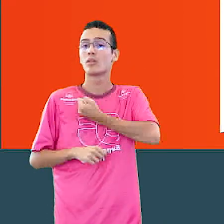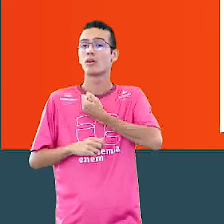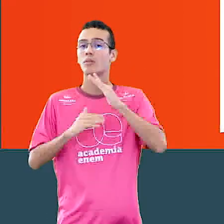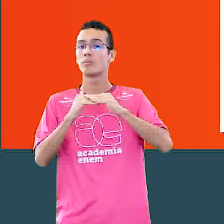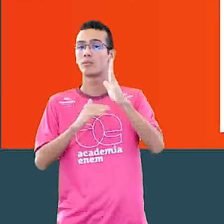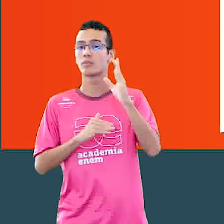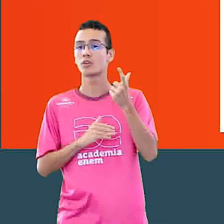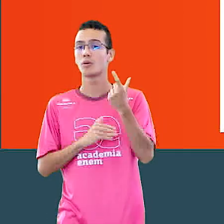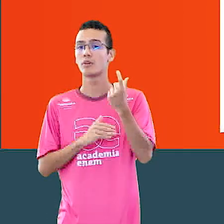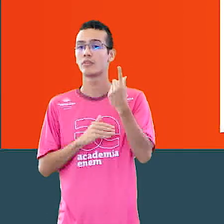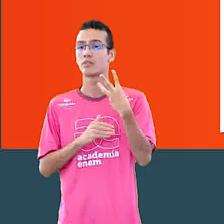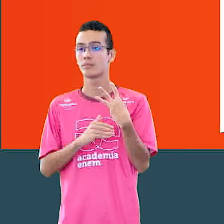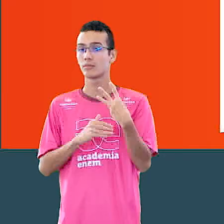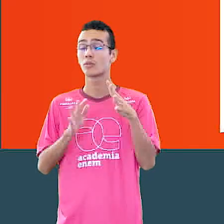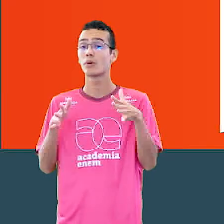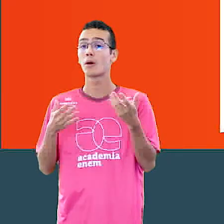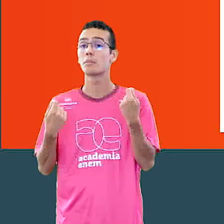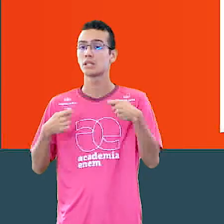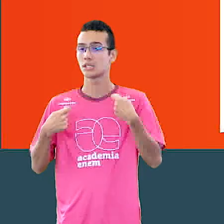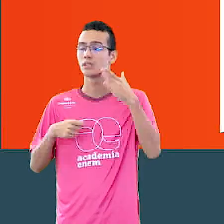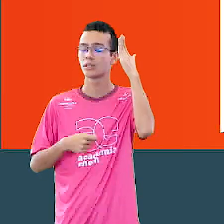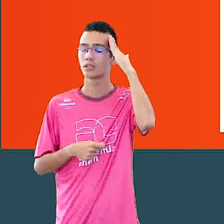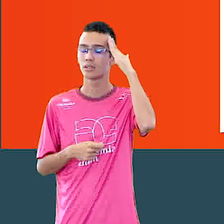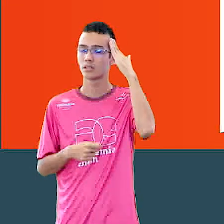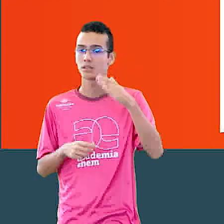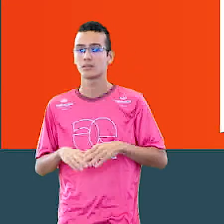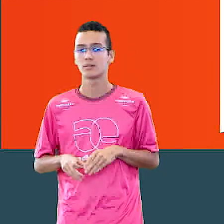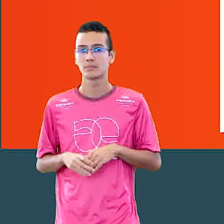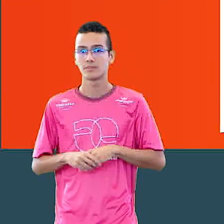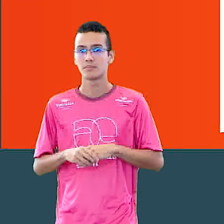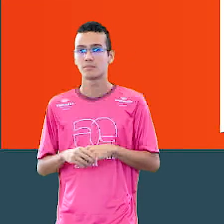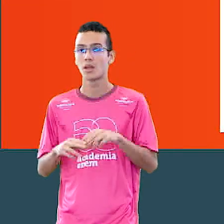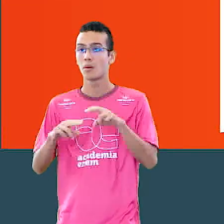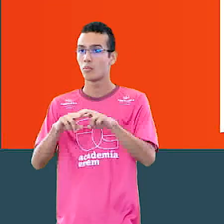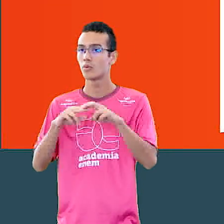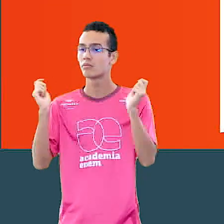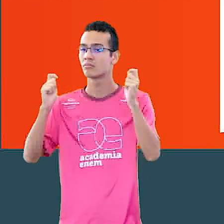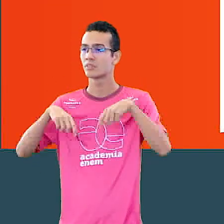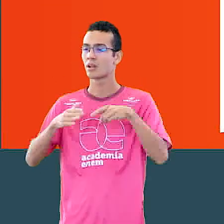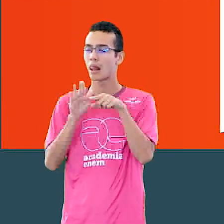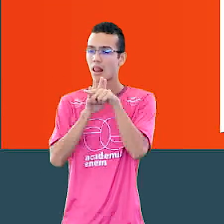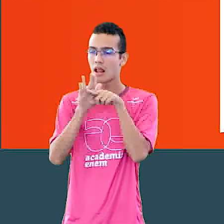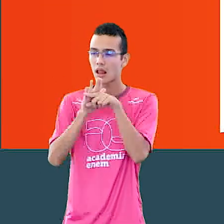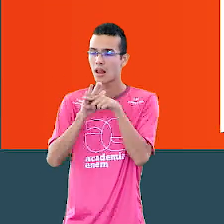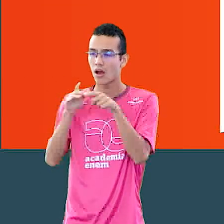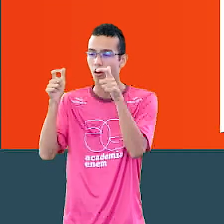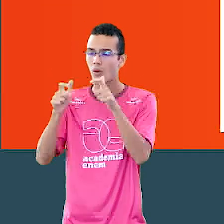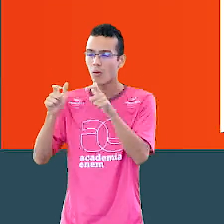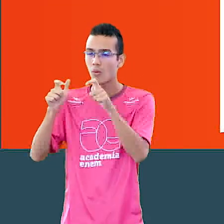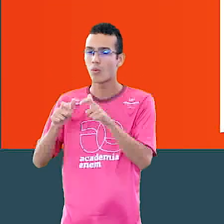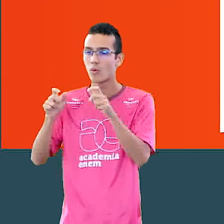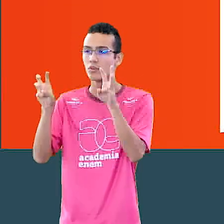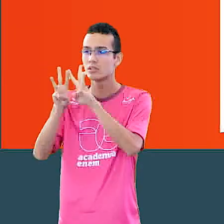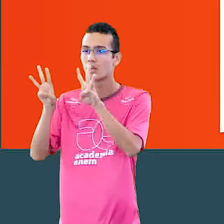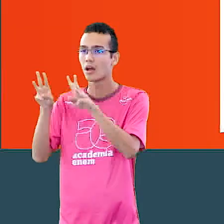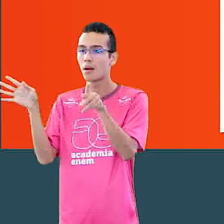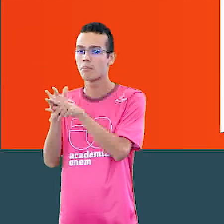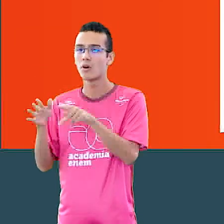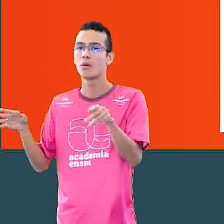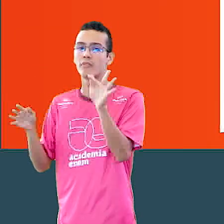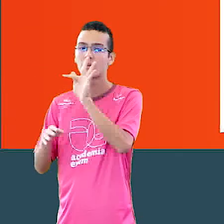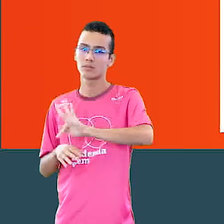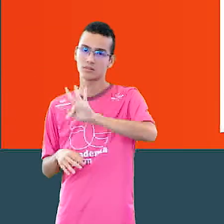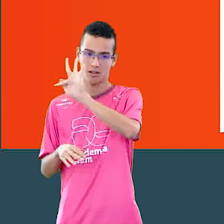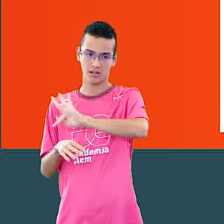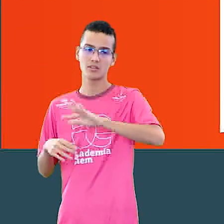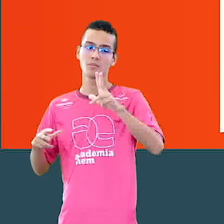2023? Isso você tem que saber. E onde é que você busca isso? No site das universidades, na página da